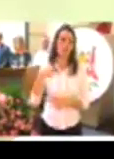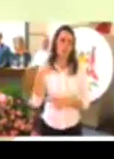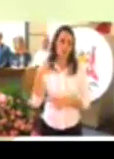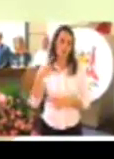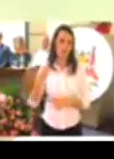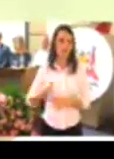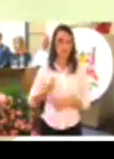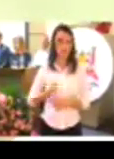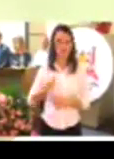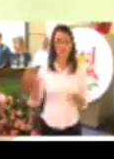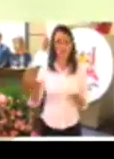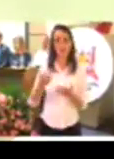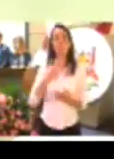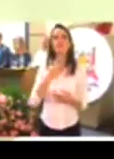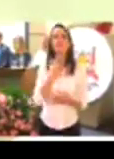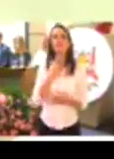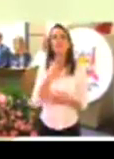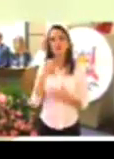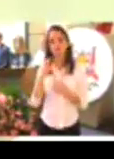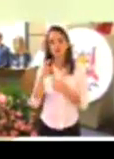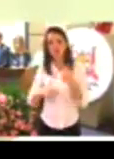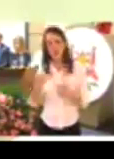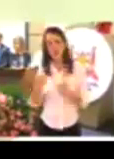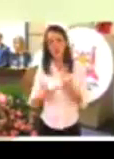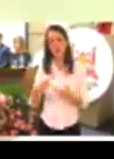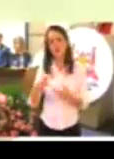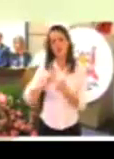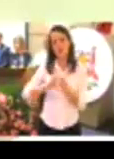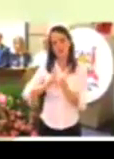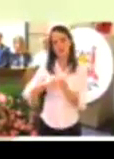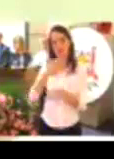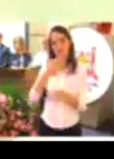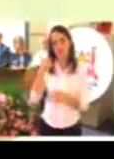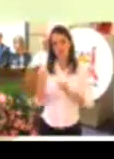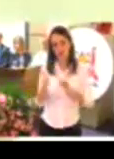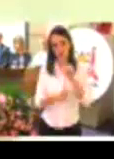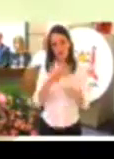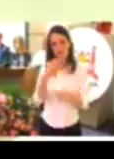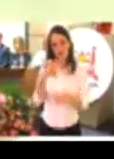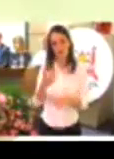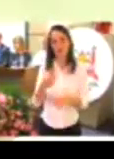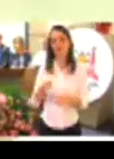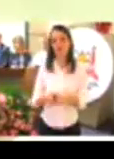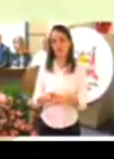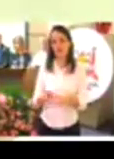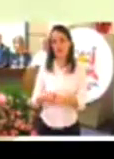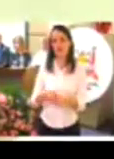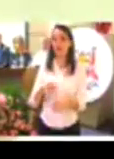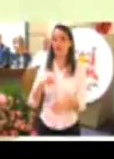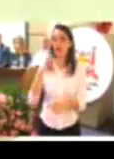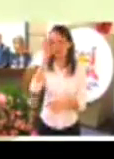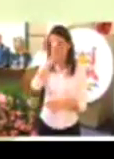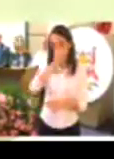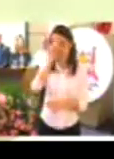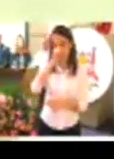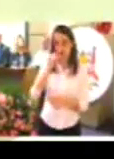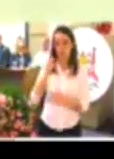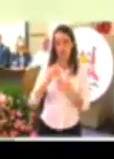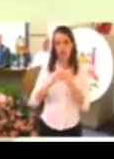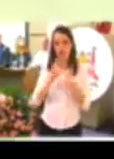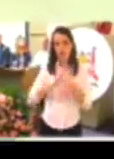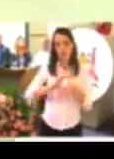aqui presente sonha e trabalha para ver a nossa cidade melhor, com conhecimento e acesso à